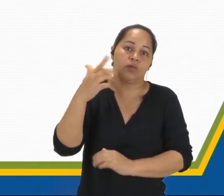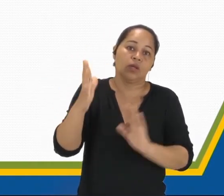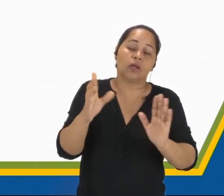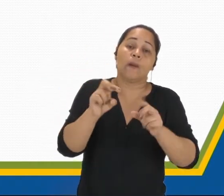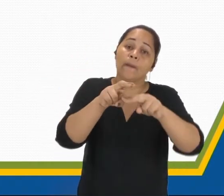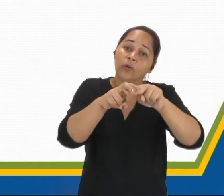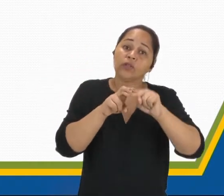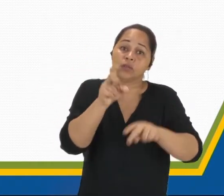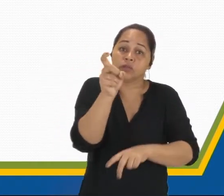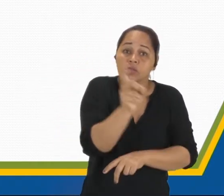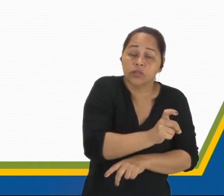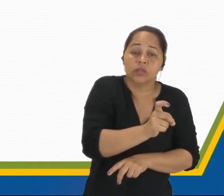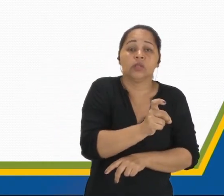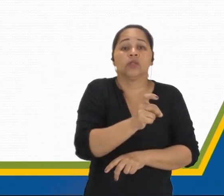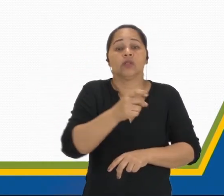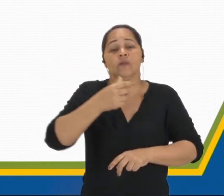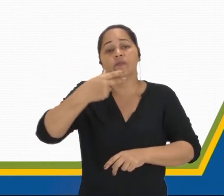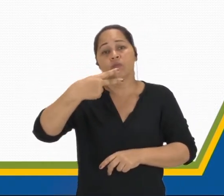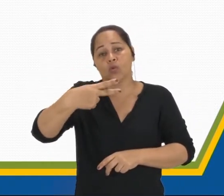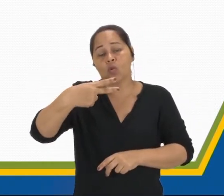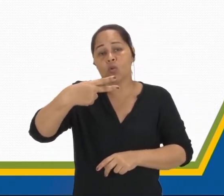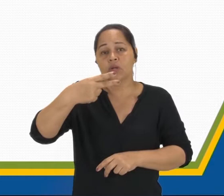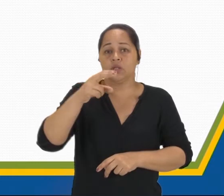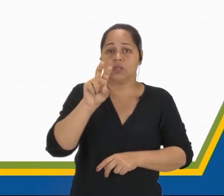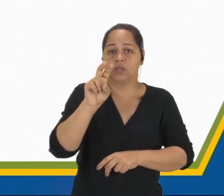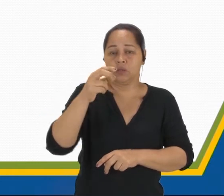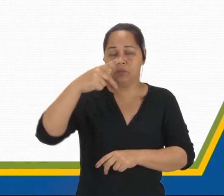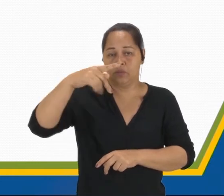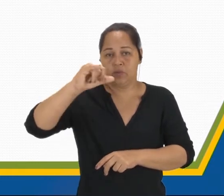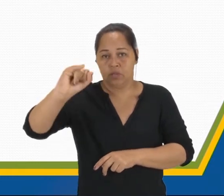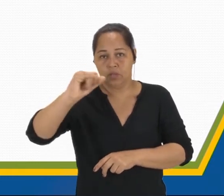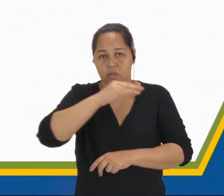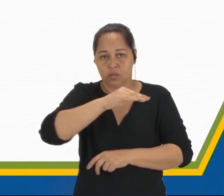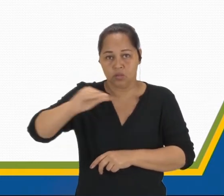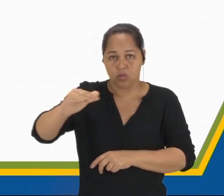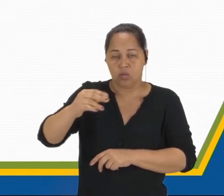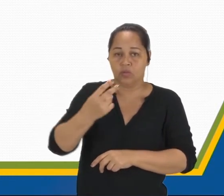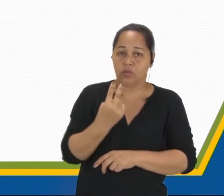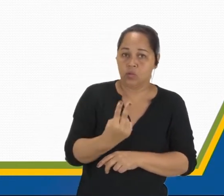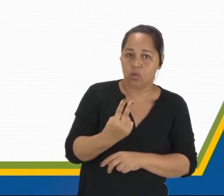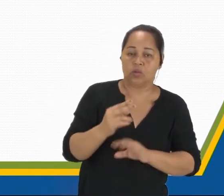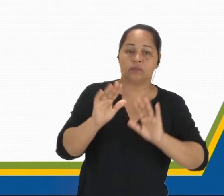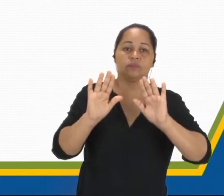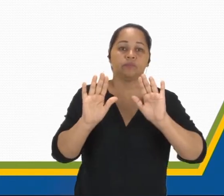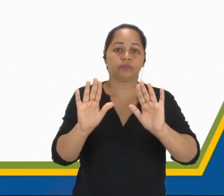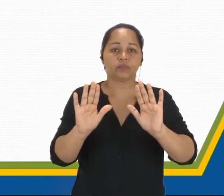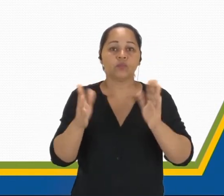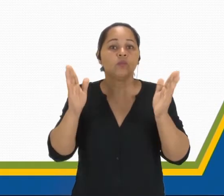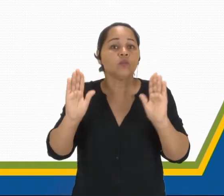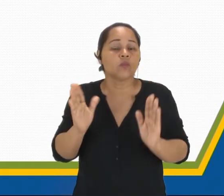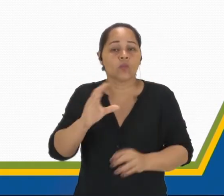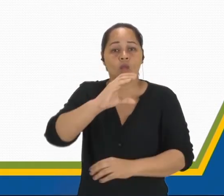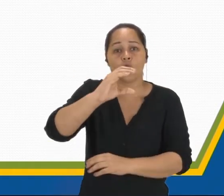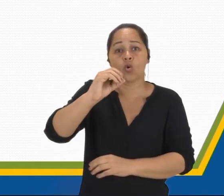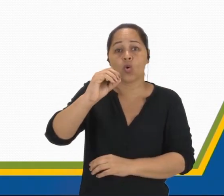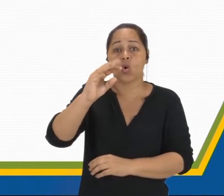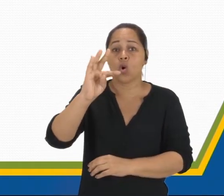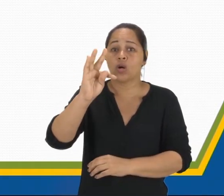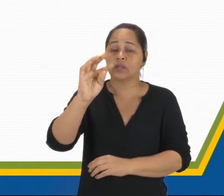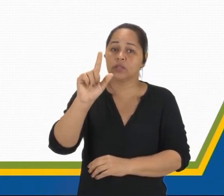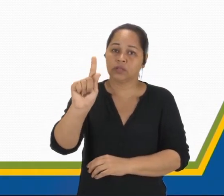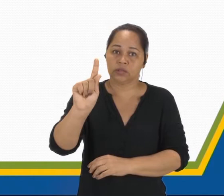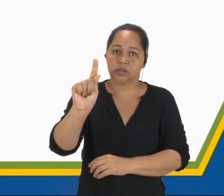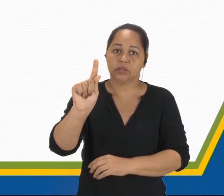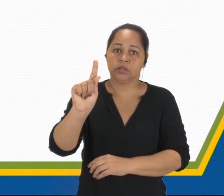pelo cosseno de 90, tá? Seno de 90 é 1 e cosseno de 90 é 0. Eu vou dividir 1 para 0, que é uma divisão que não existe, não é